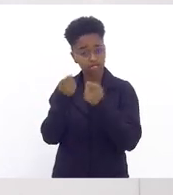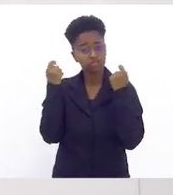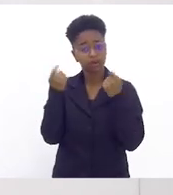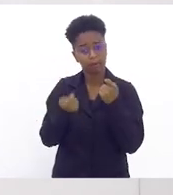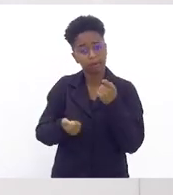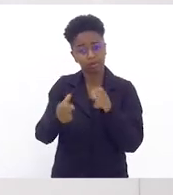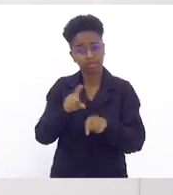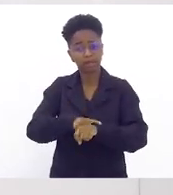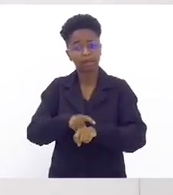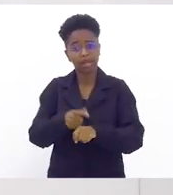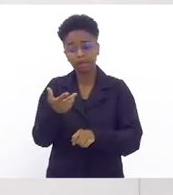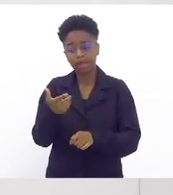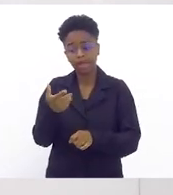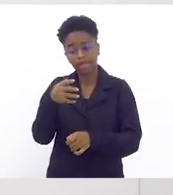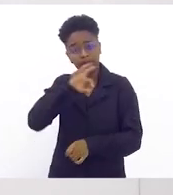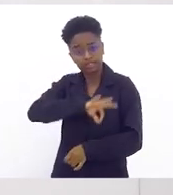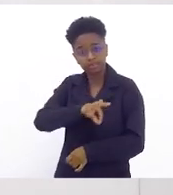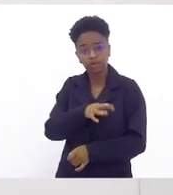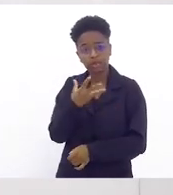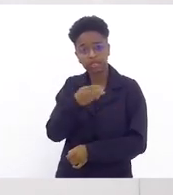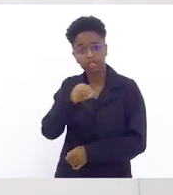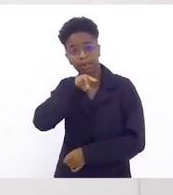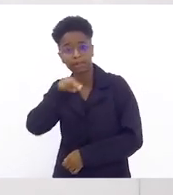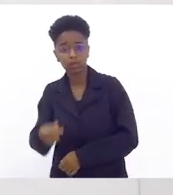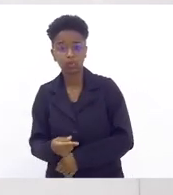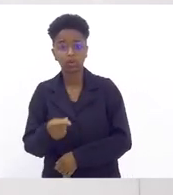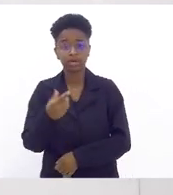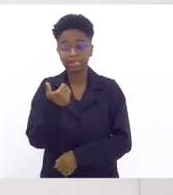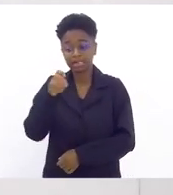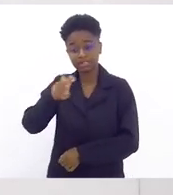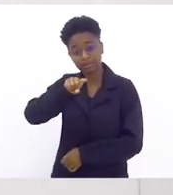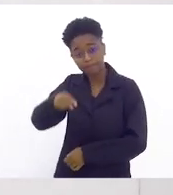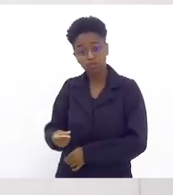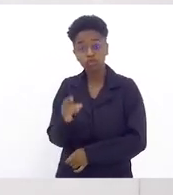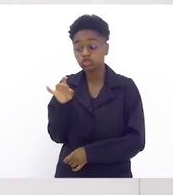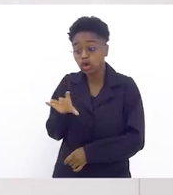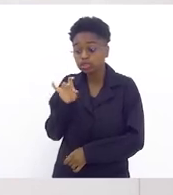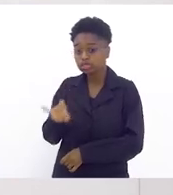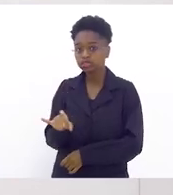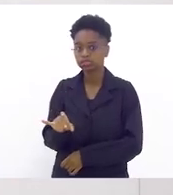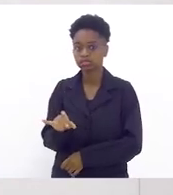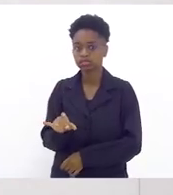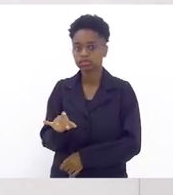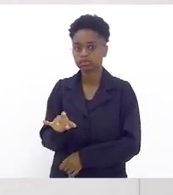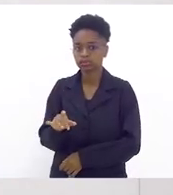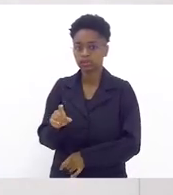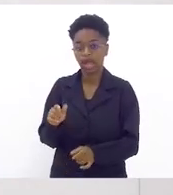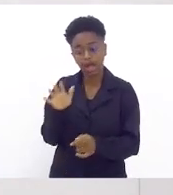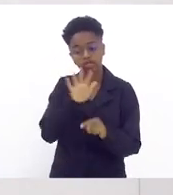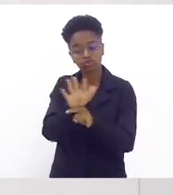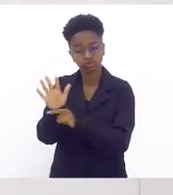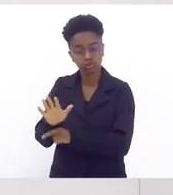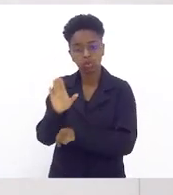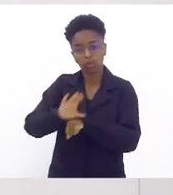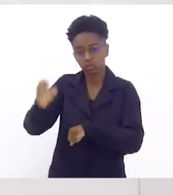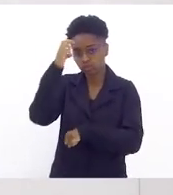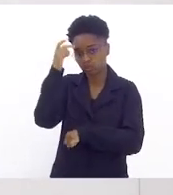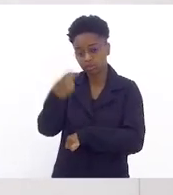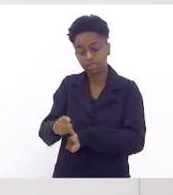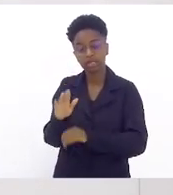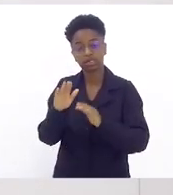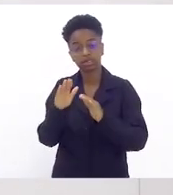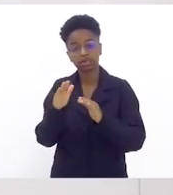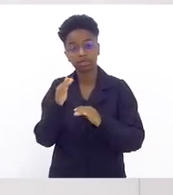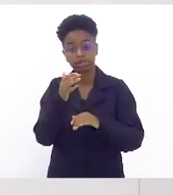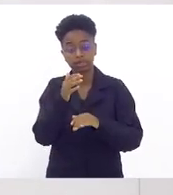ganharam r$ 30.000 depois r$ 15.000 no pelo sozinhos que geram de renda para cultura do estado que gera uma produção